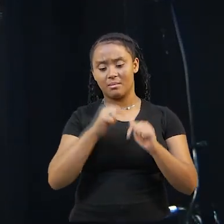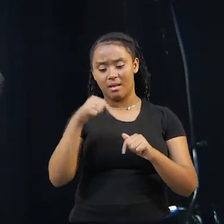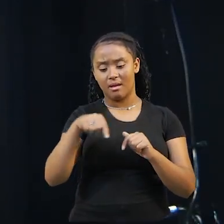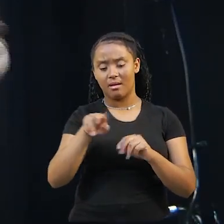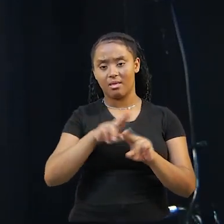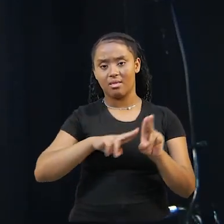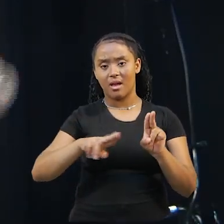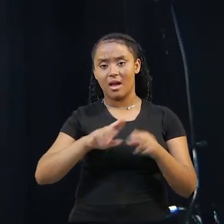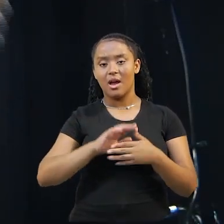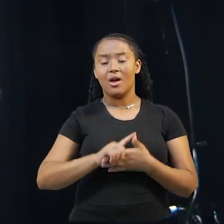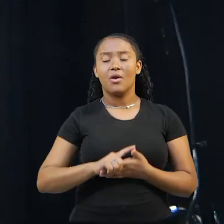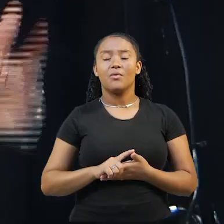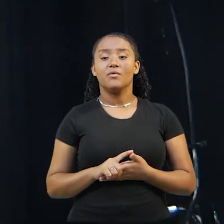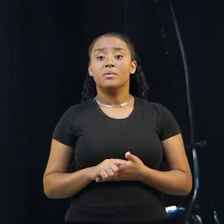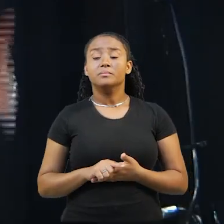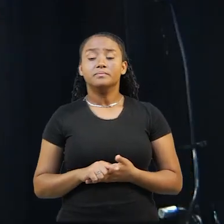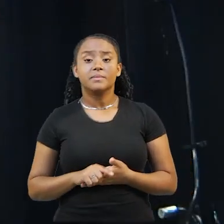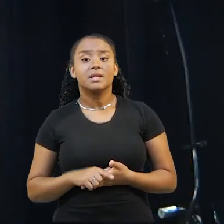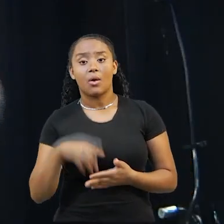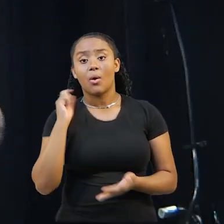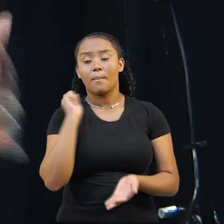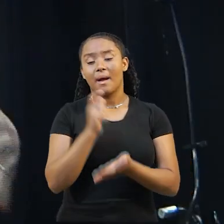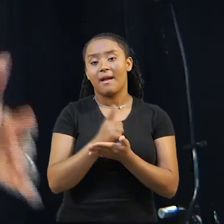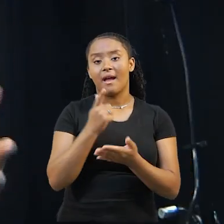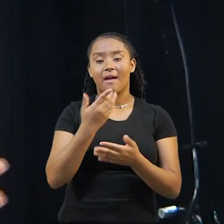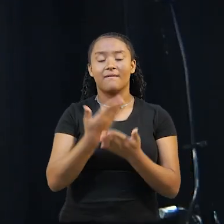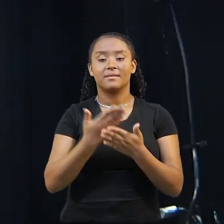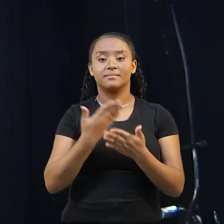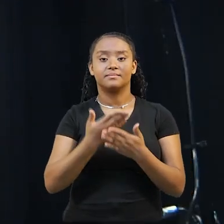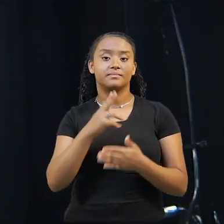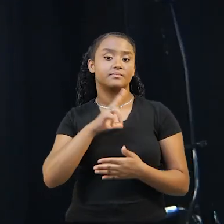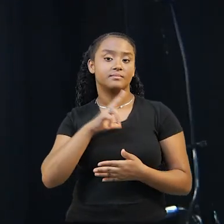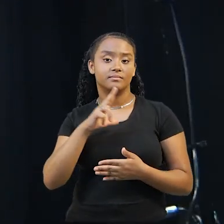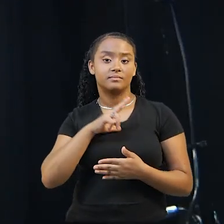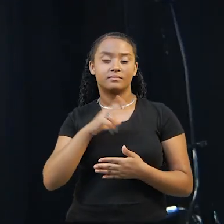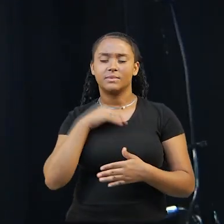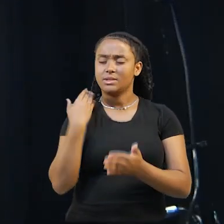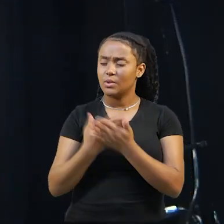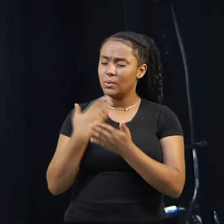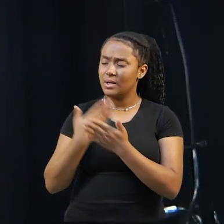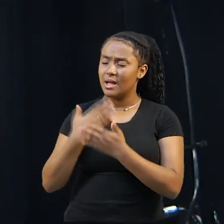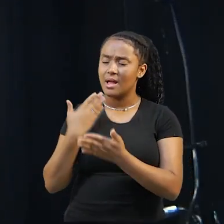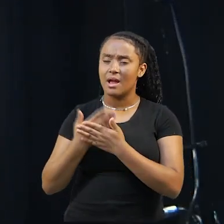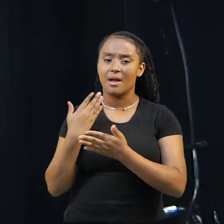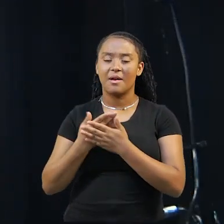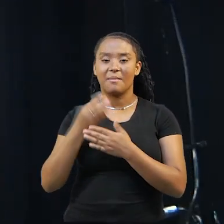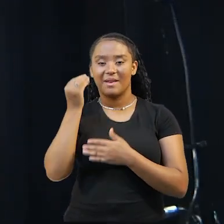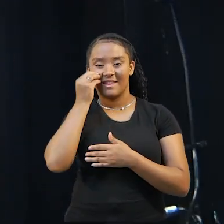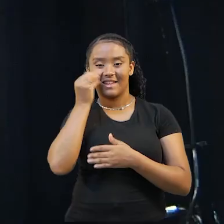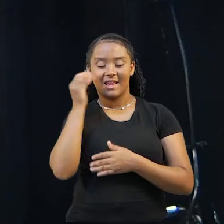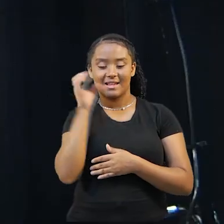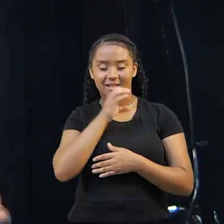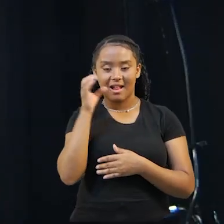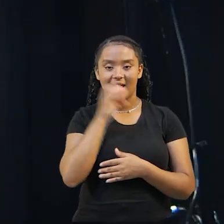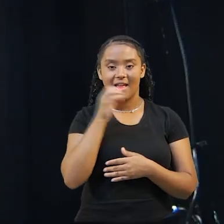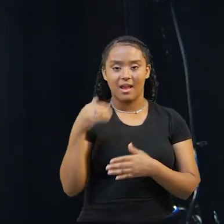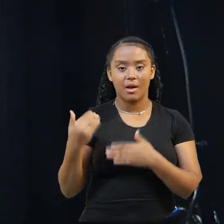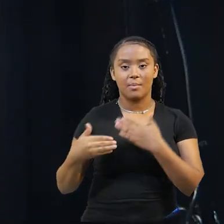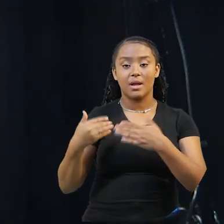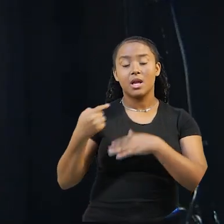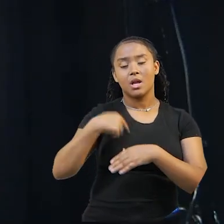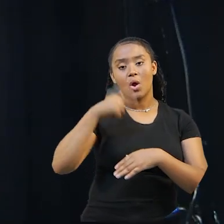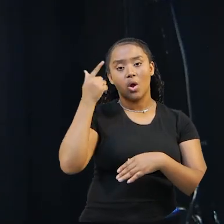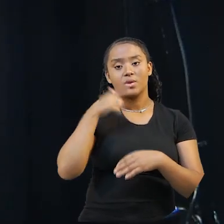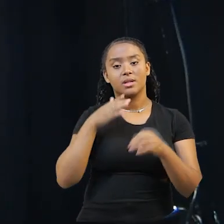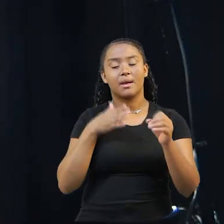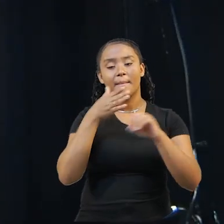particulares e estudava muito por conta própria para poder acelerar o processo. E aí consegui passar nos testes que